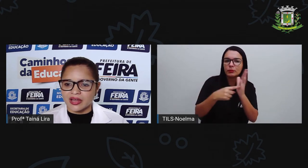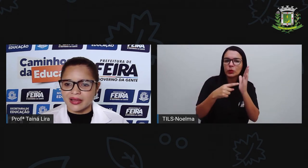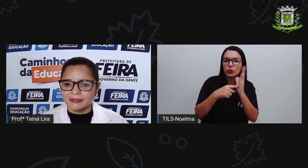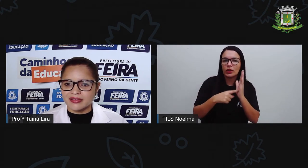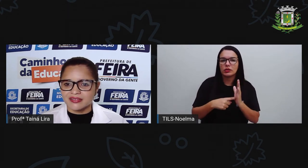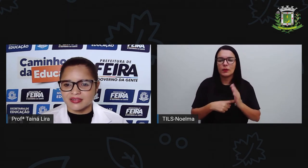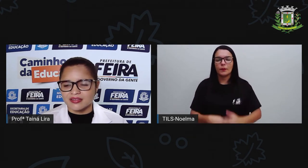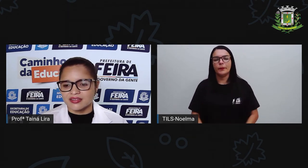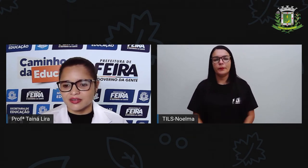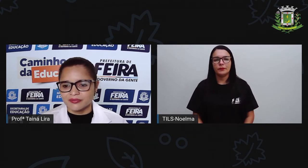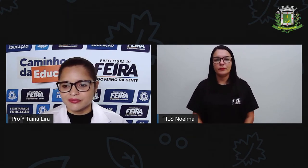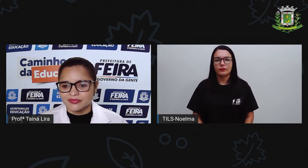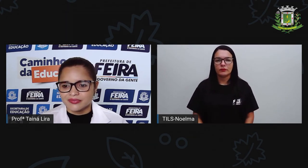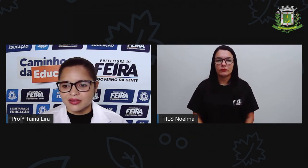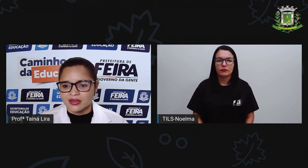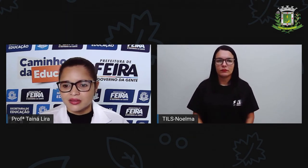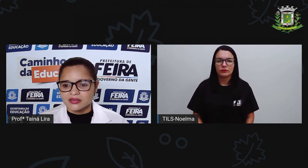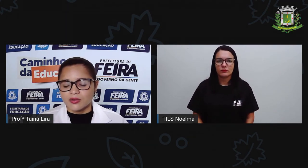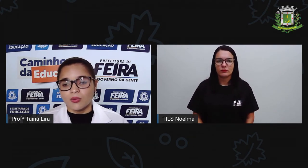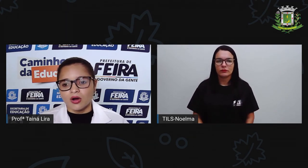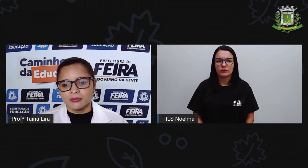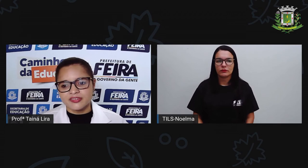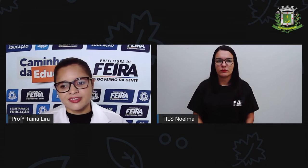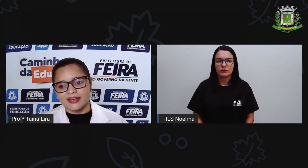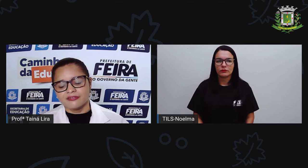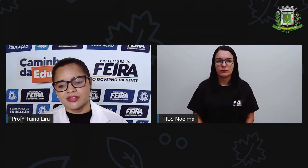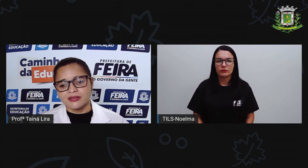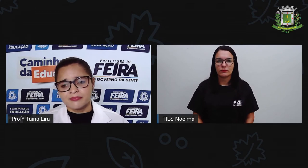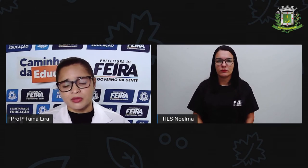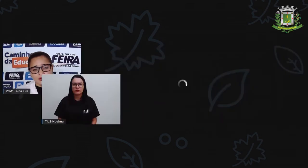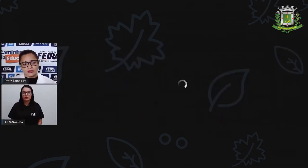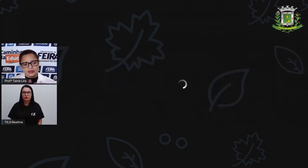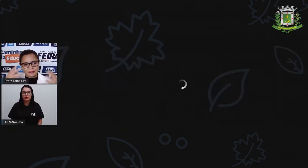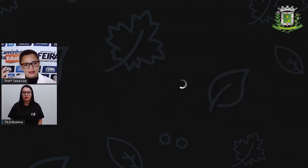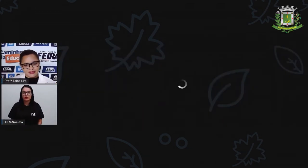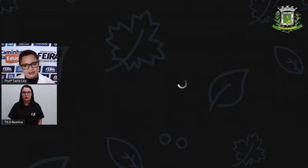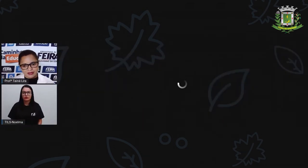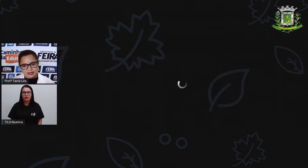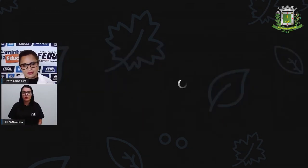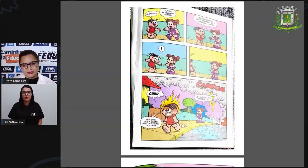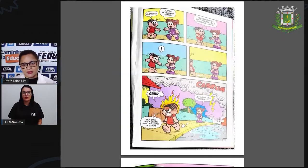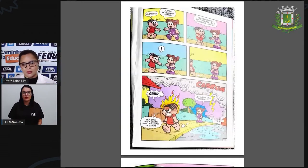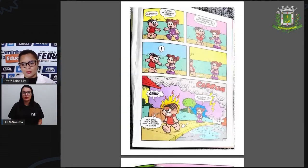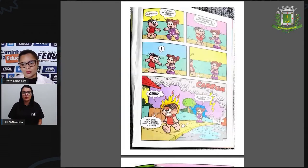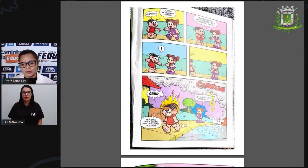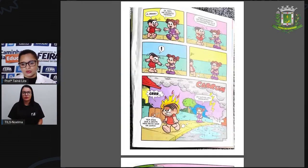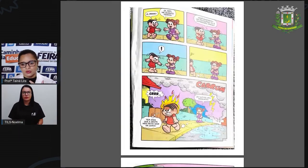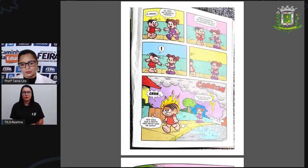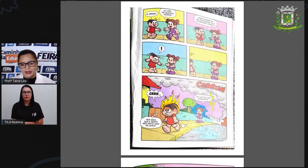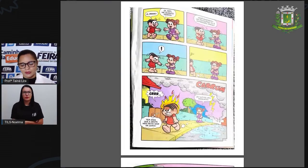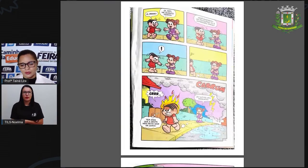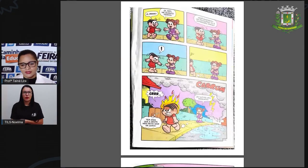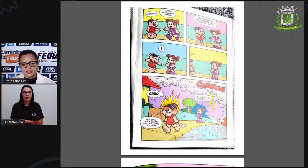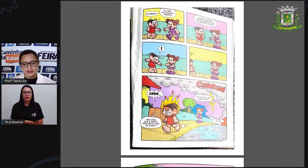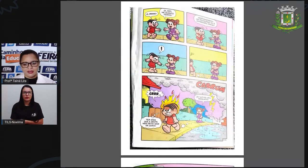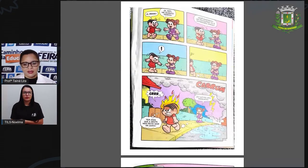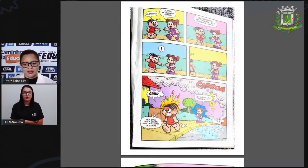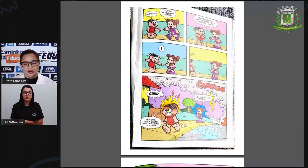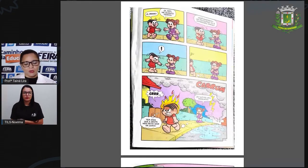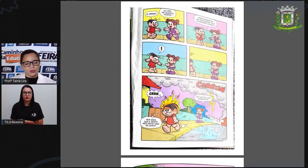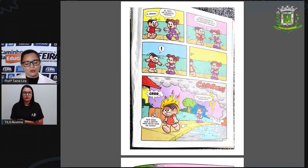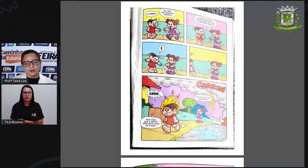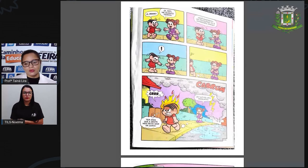em modo de apresentação. Então, observem tudo o que está aparecendo aí. O uso dos balões,